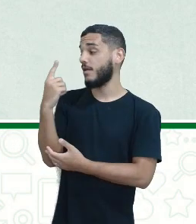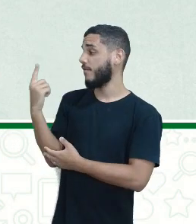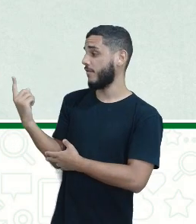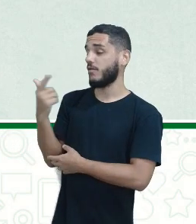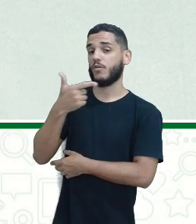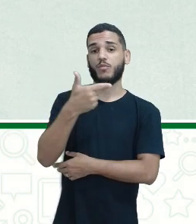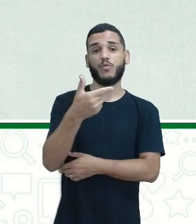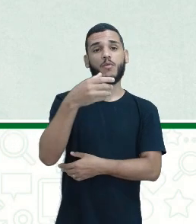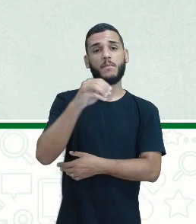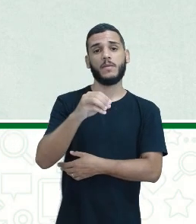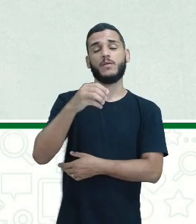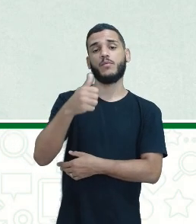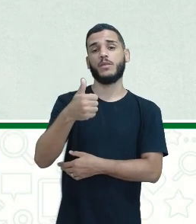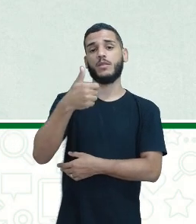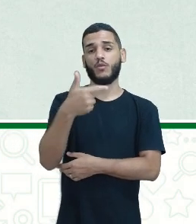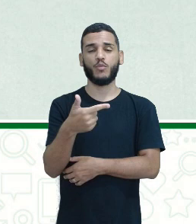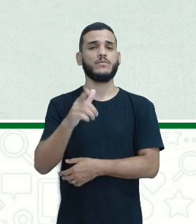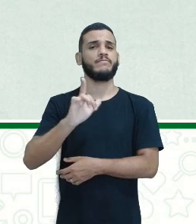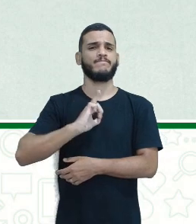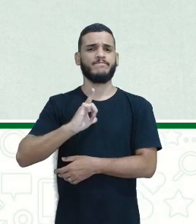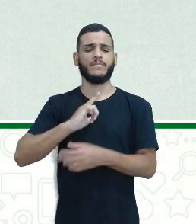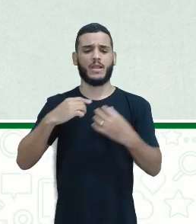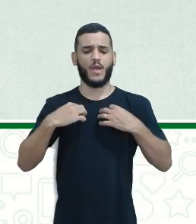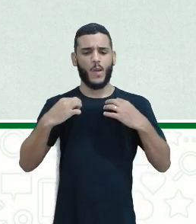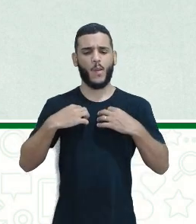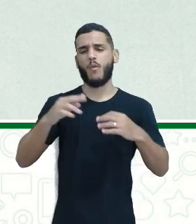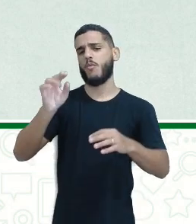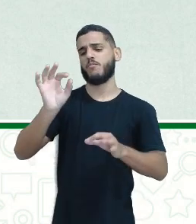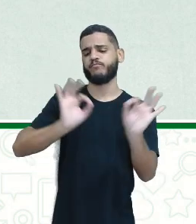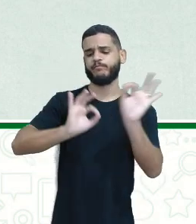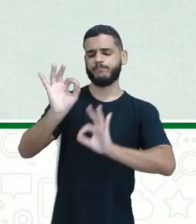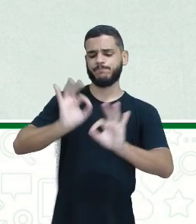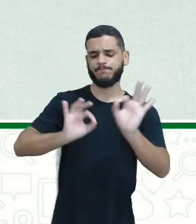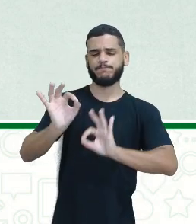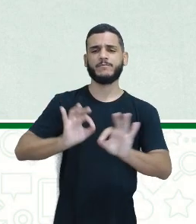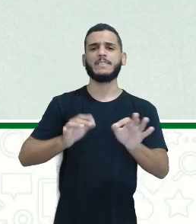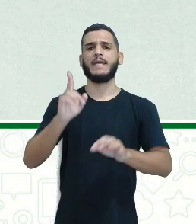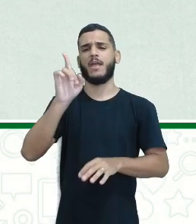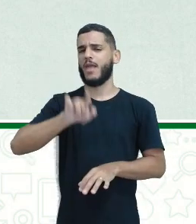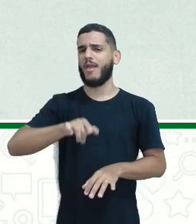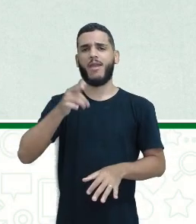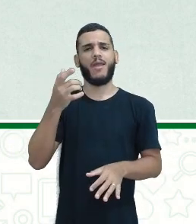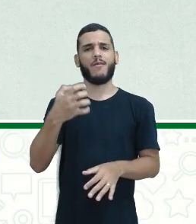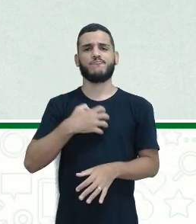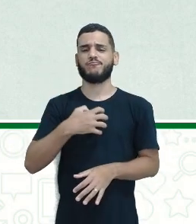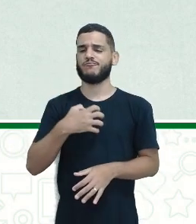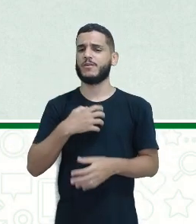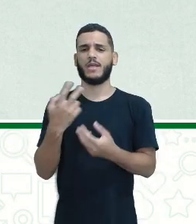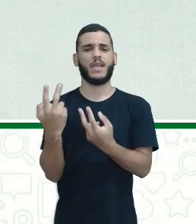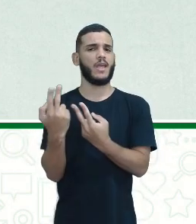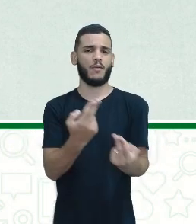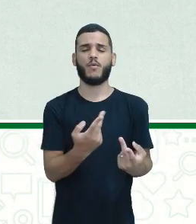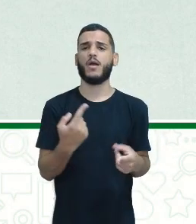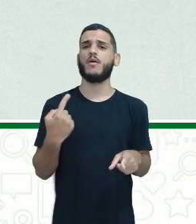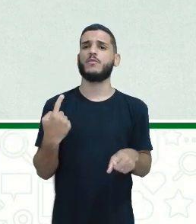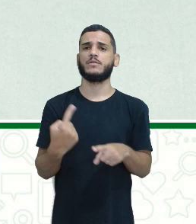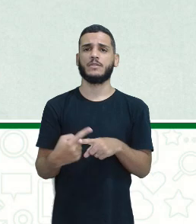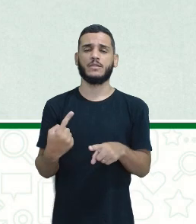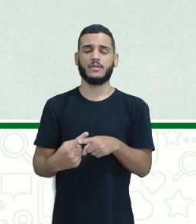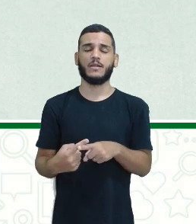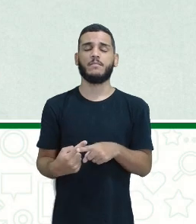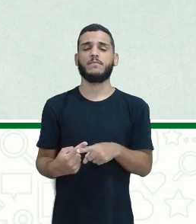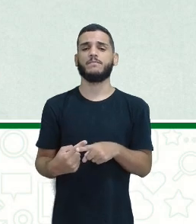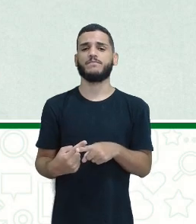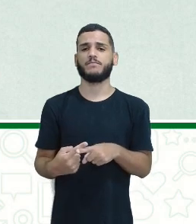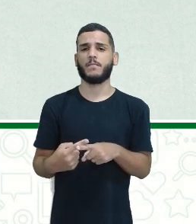vestimentas como se assemelham. Esse jeito de se portar, de se vestir. Os instrumentos, o griot é,